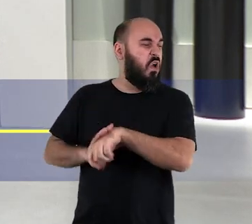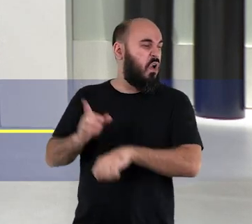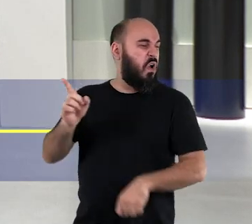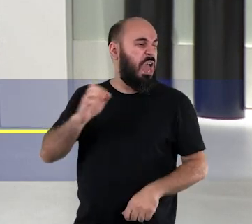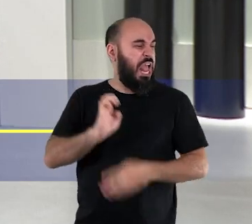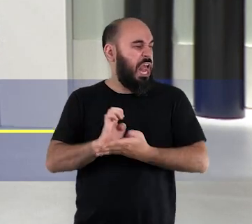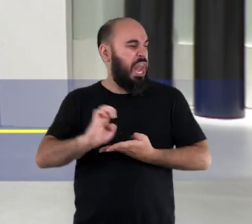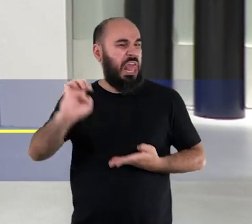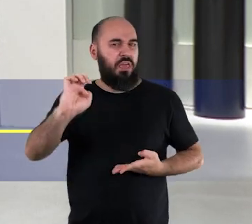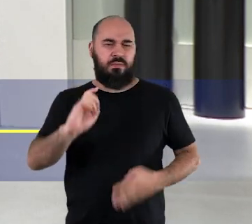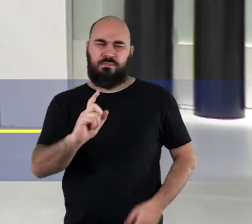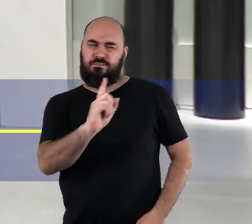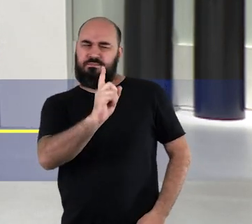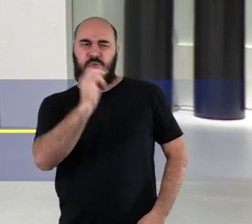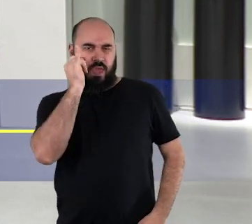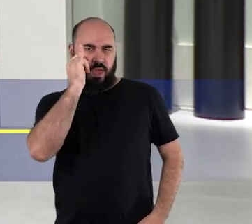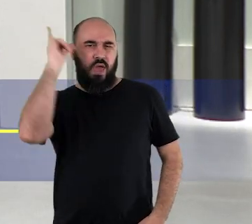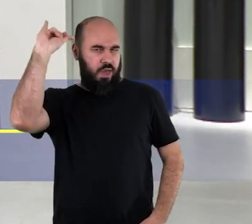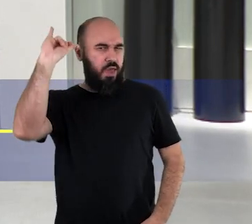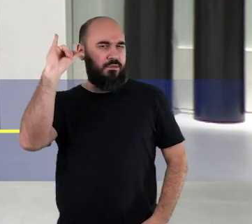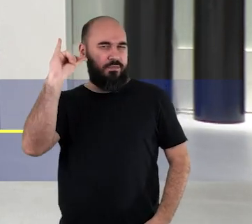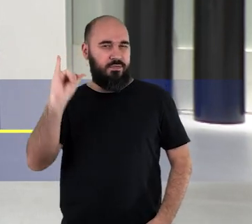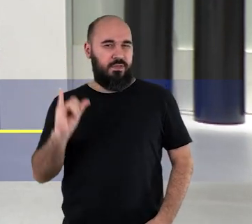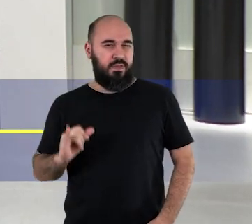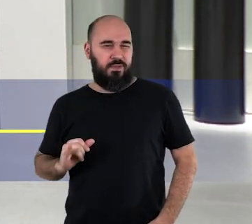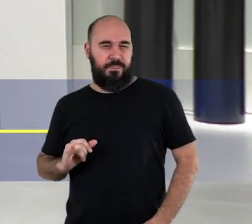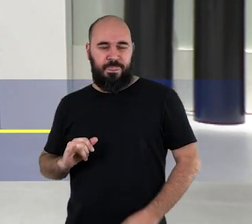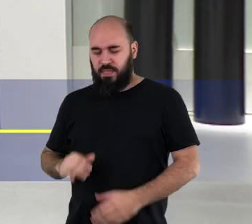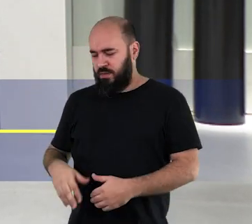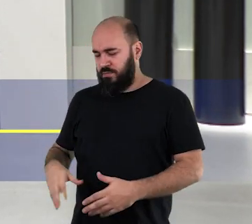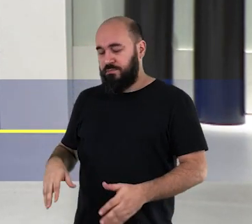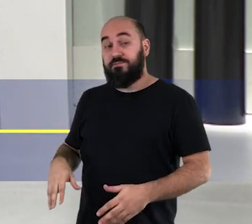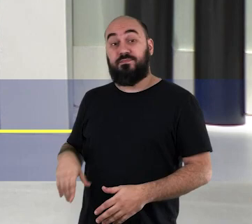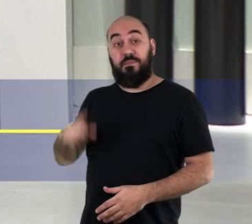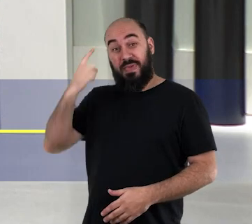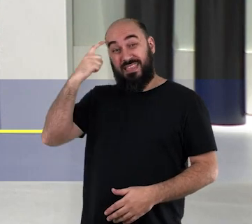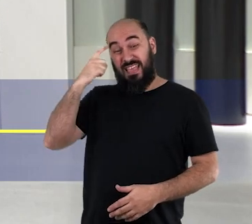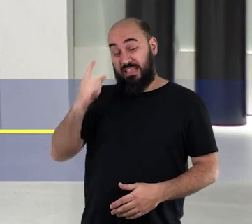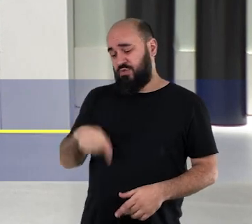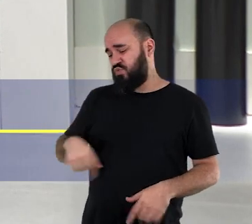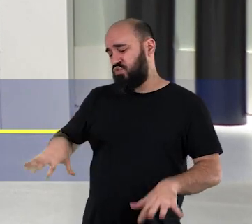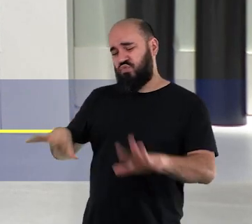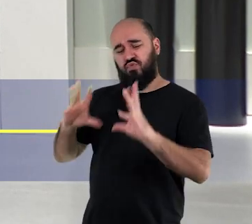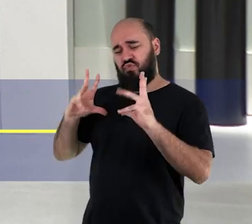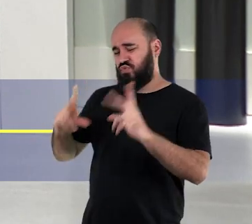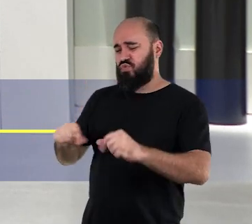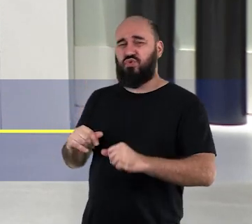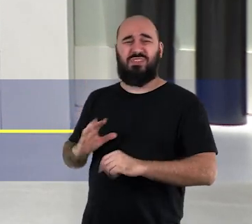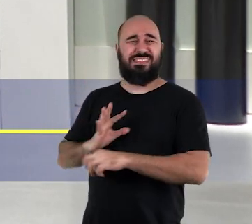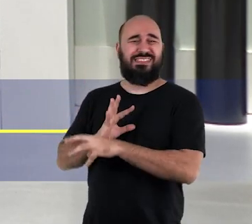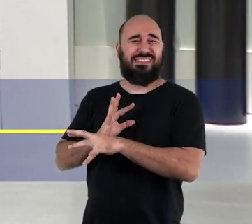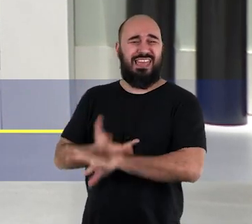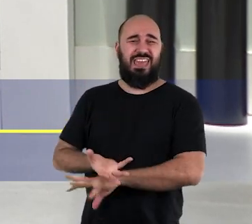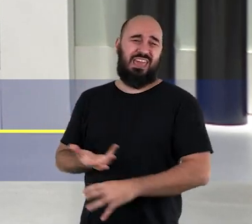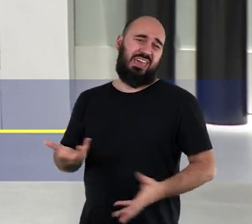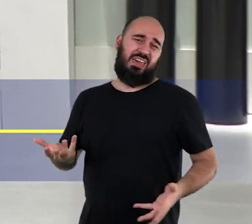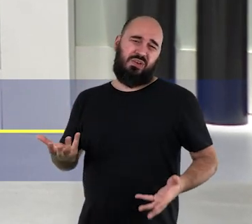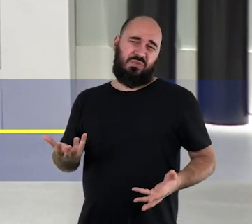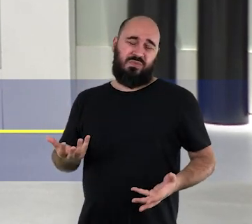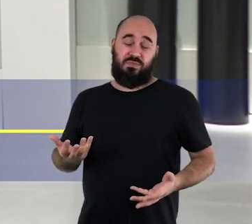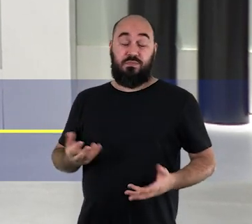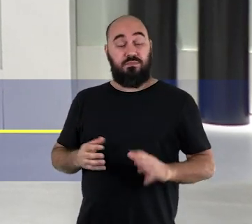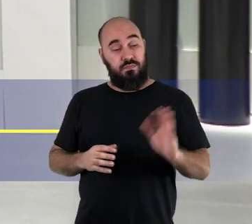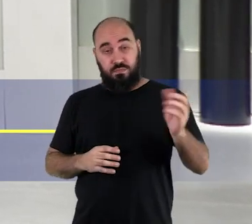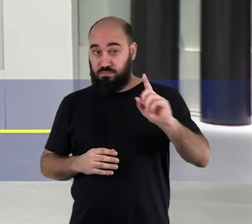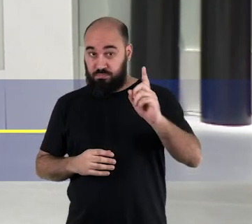sobre essa lenha seca, isso aí gerou um processo natural de combustão, alguém poderia racionalizar. Então Elias disse: